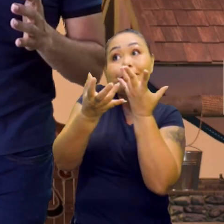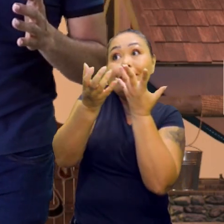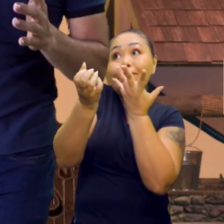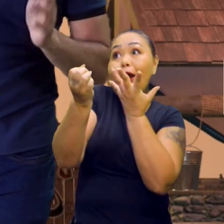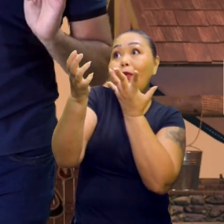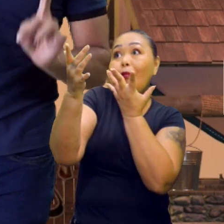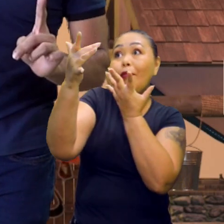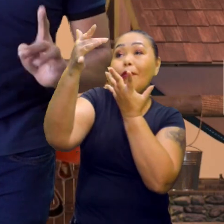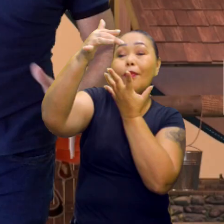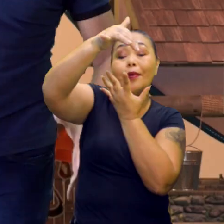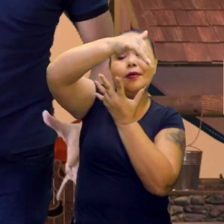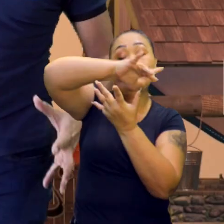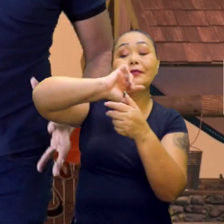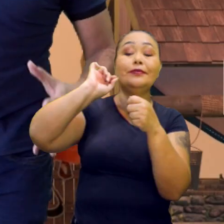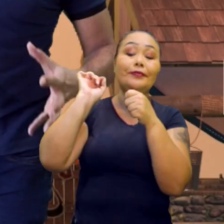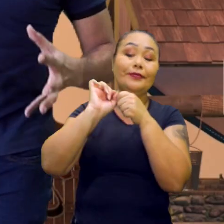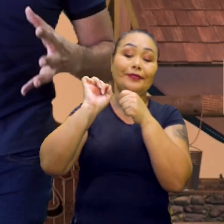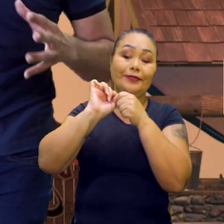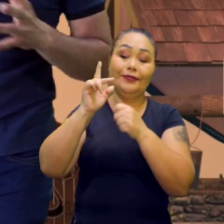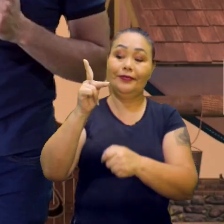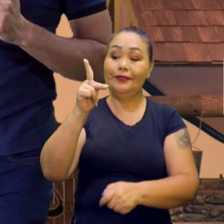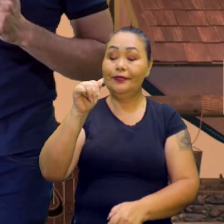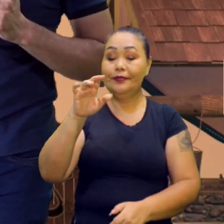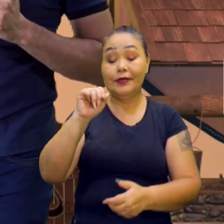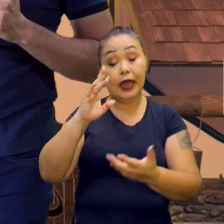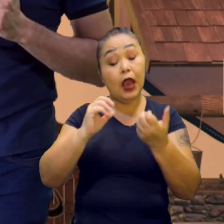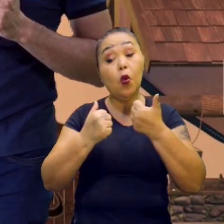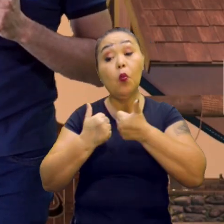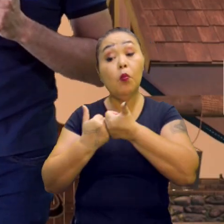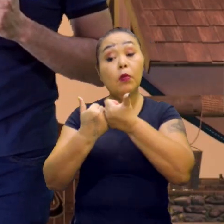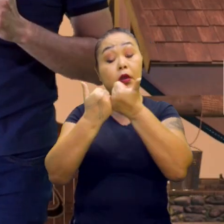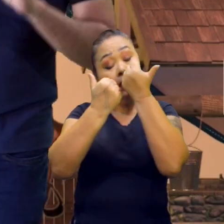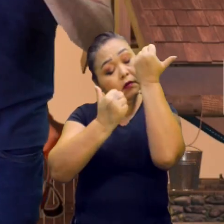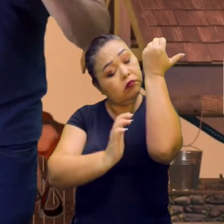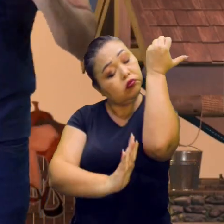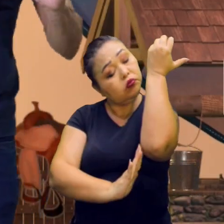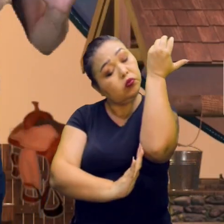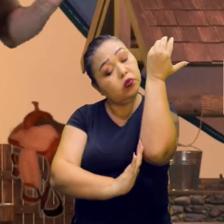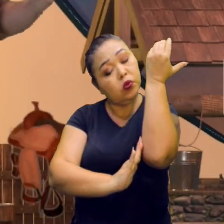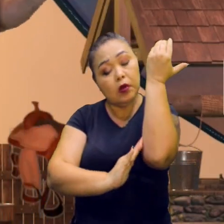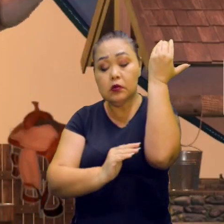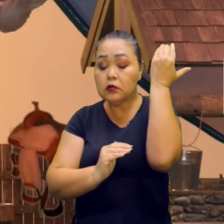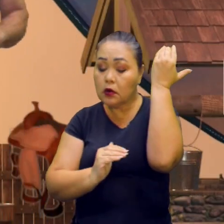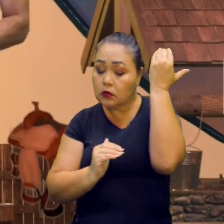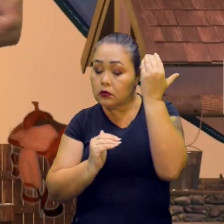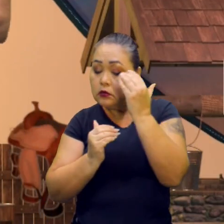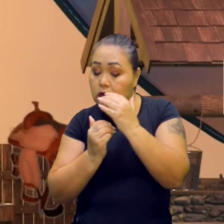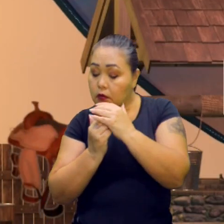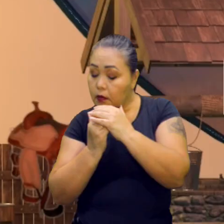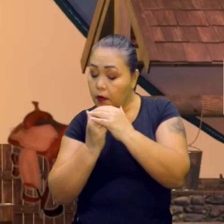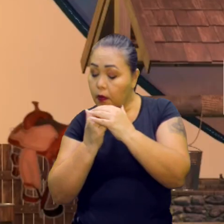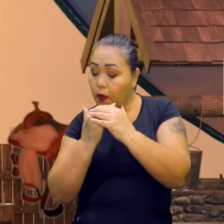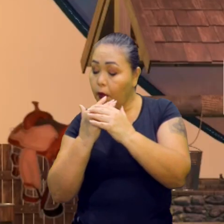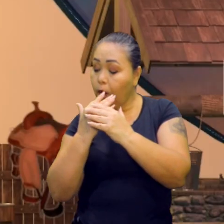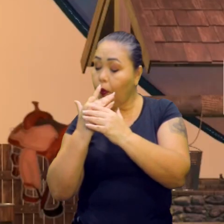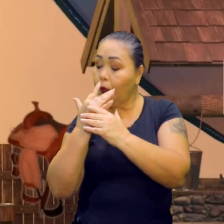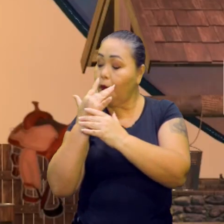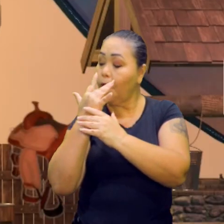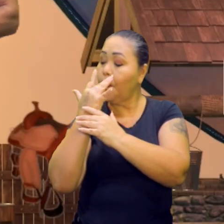podas, ela acompanha o desenvolvimento do vegetal. Isso é poda, objetivo de